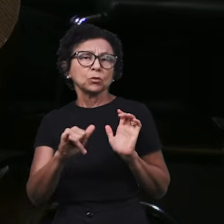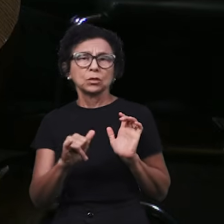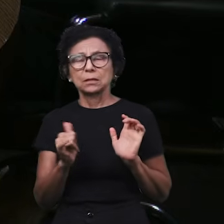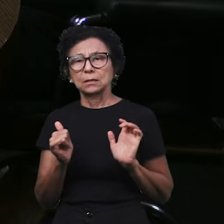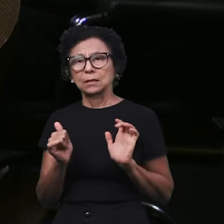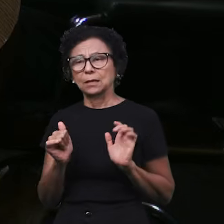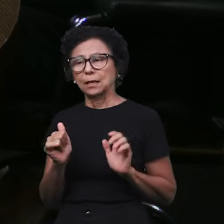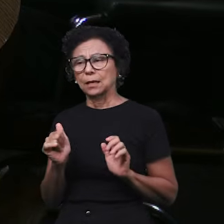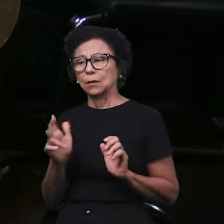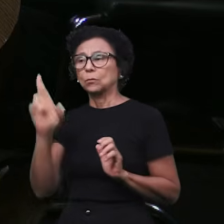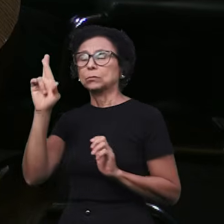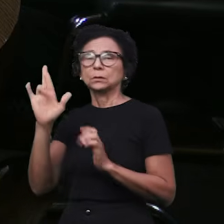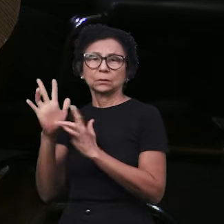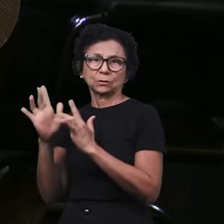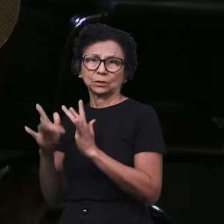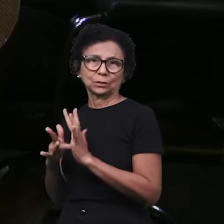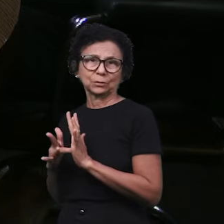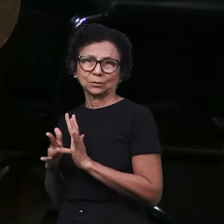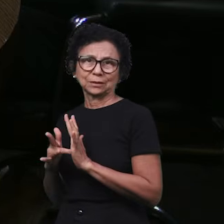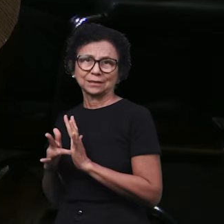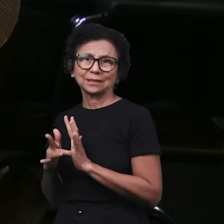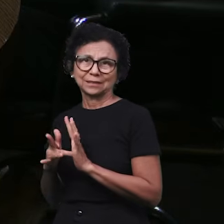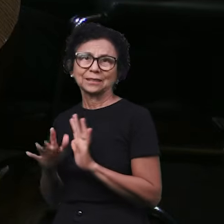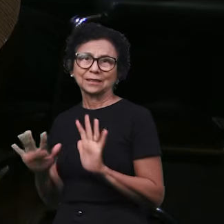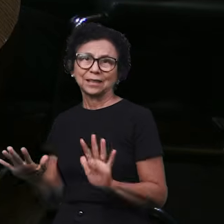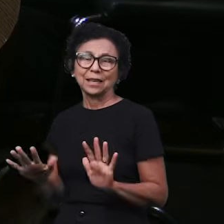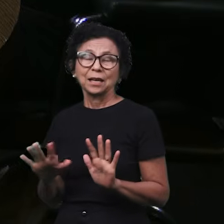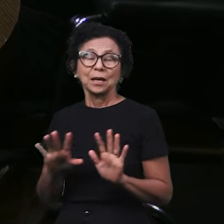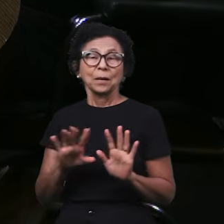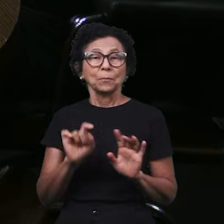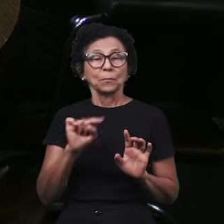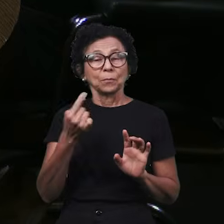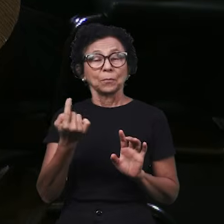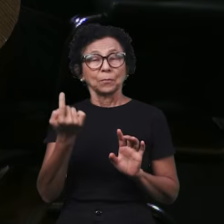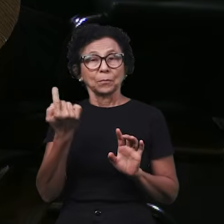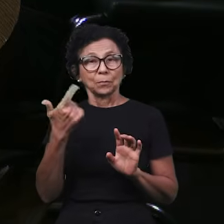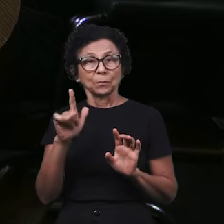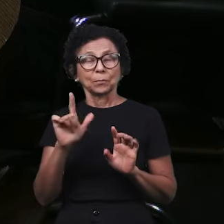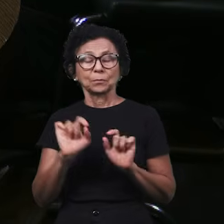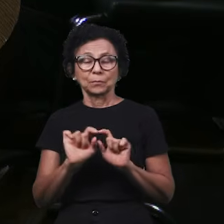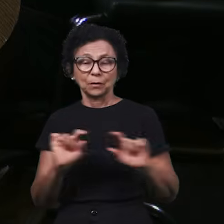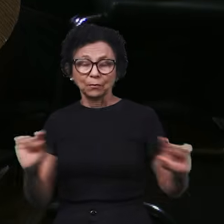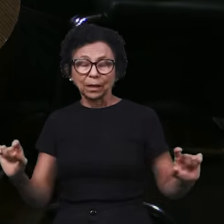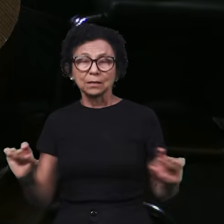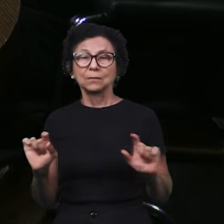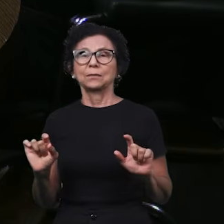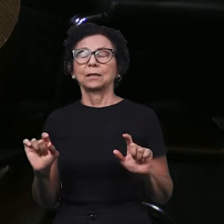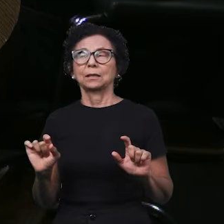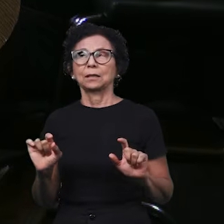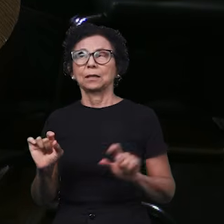rocha. Então a gente já sabe que é o Senhor Jesus, né? Que ele